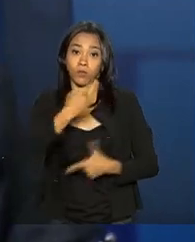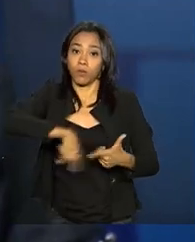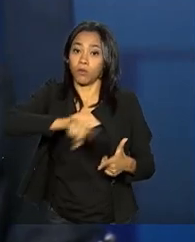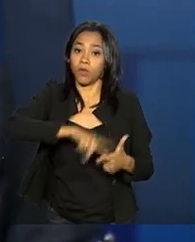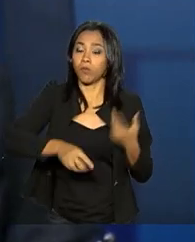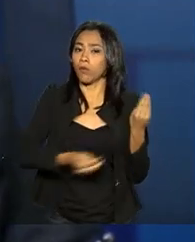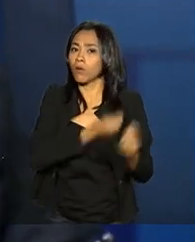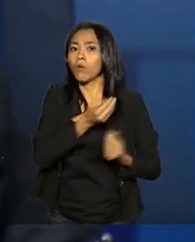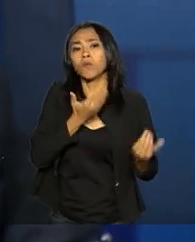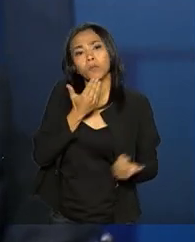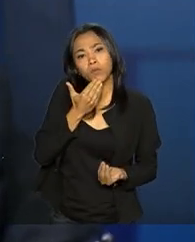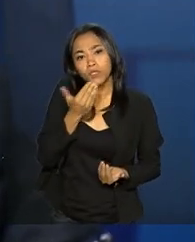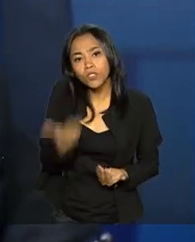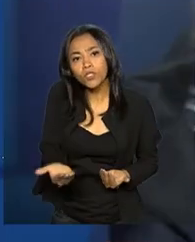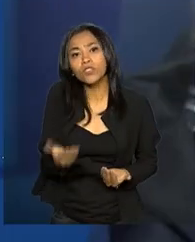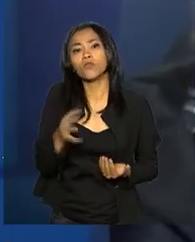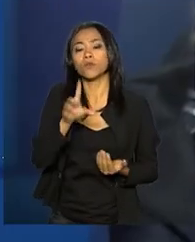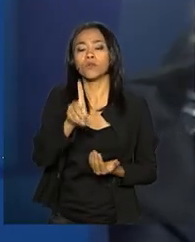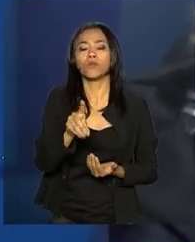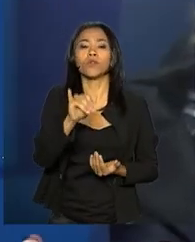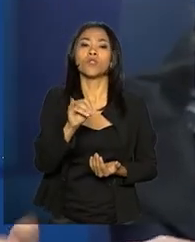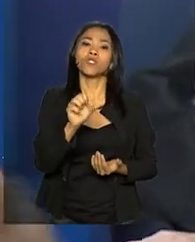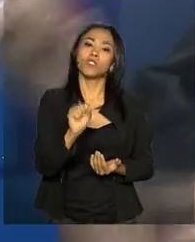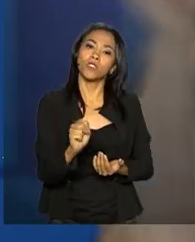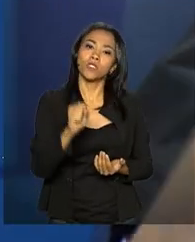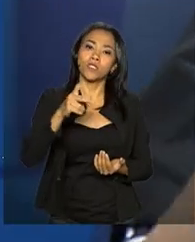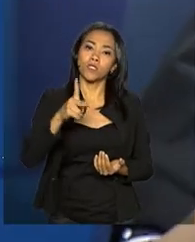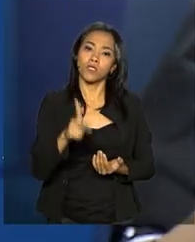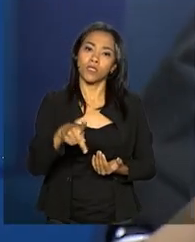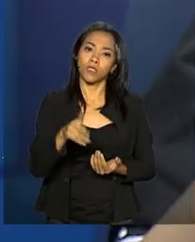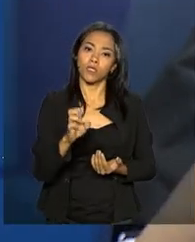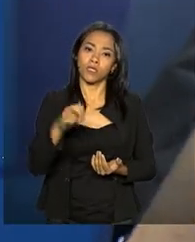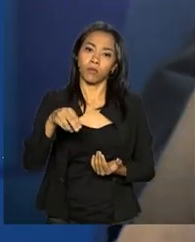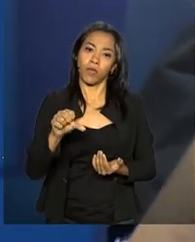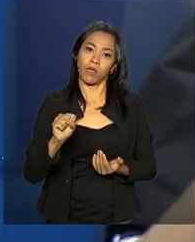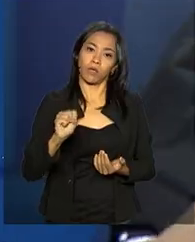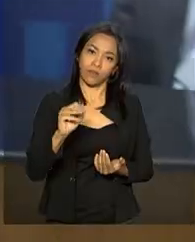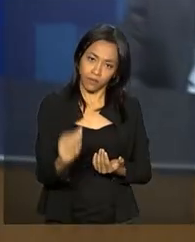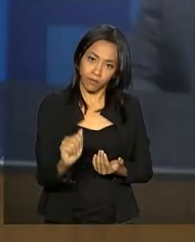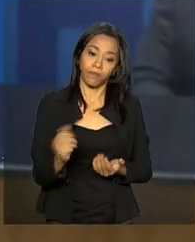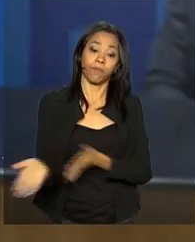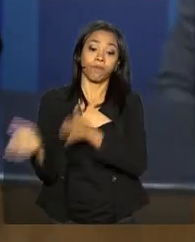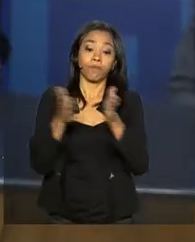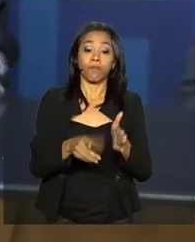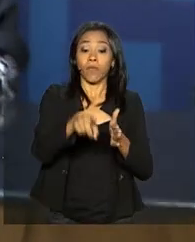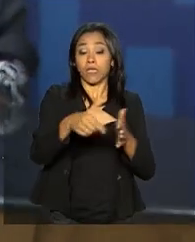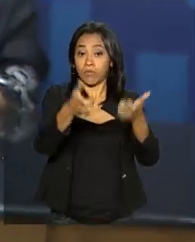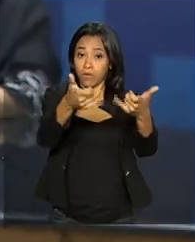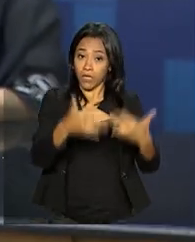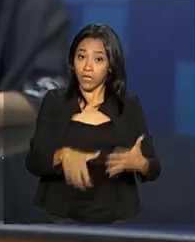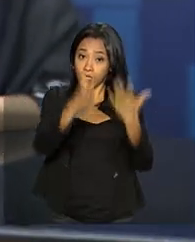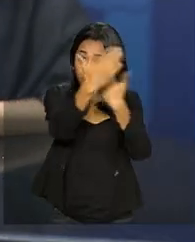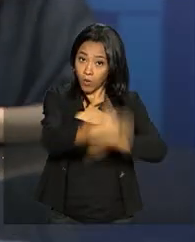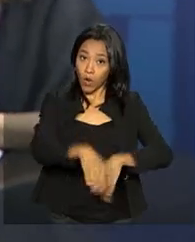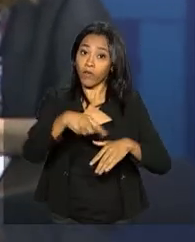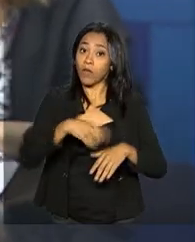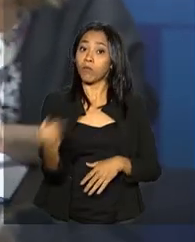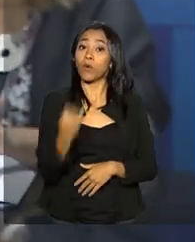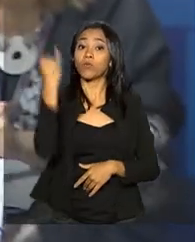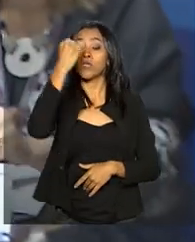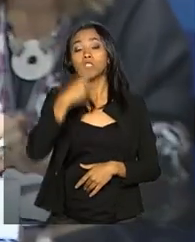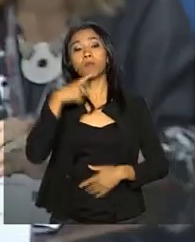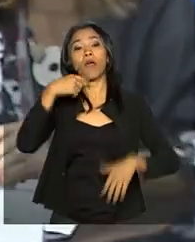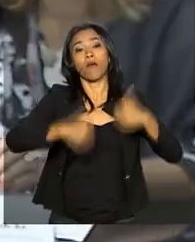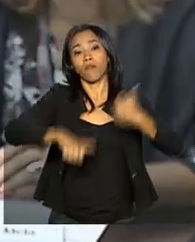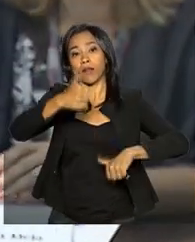solicitação de dispensa. Para a presidente do Inep, o Enad é uma ferramenta importante para avaliação do conhecimento